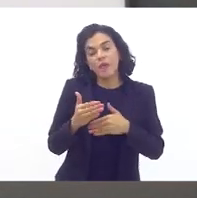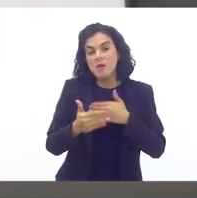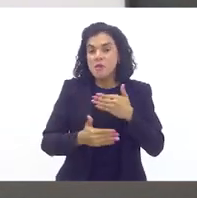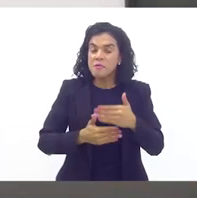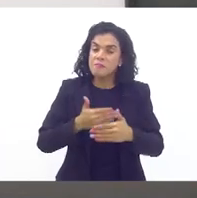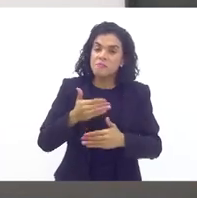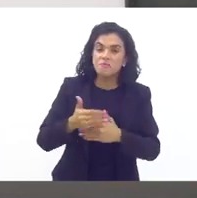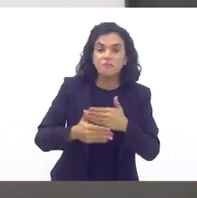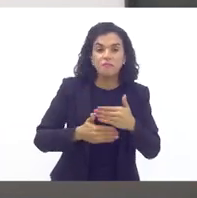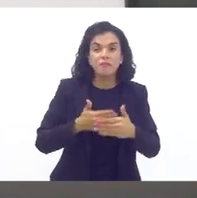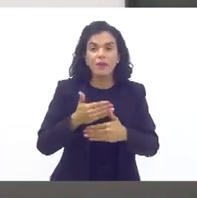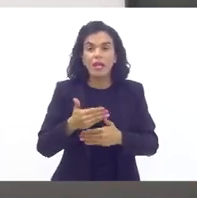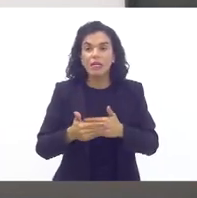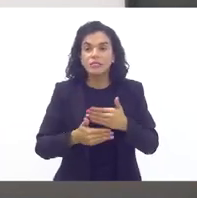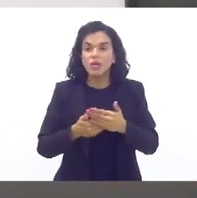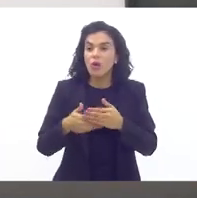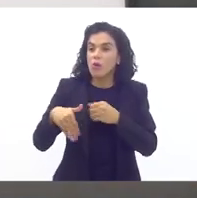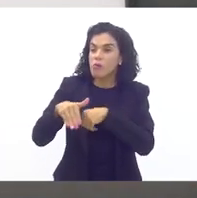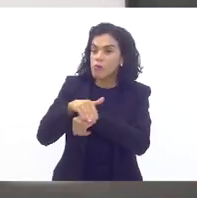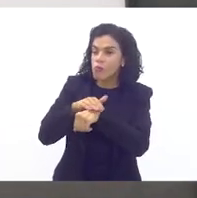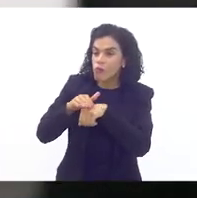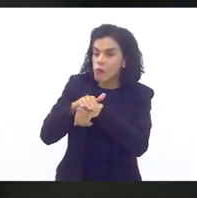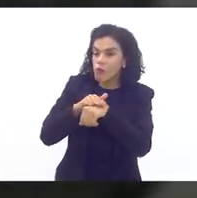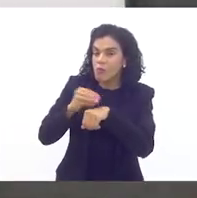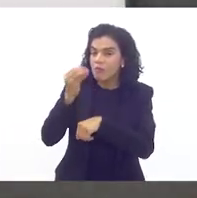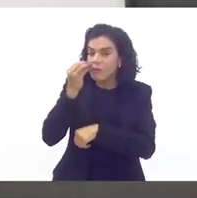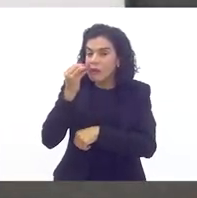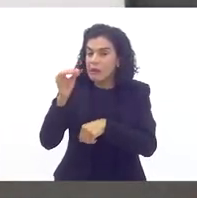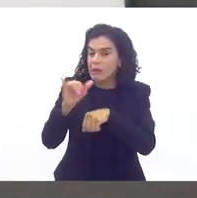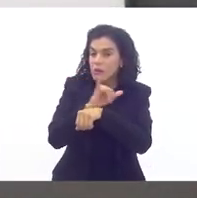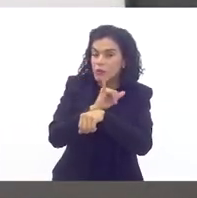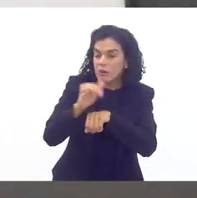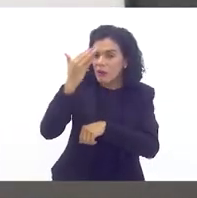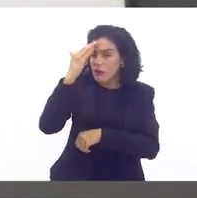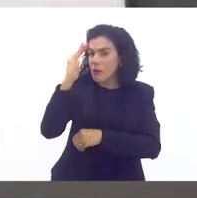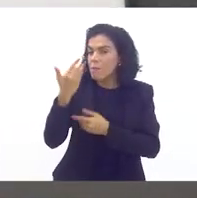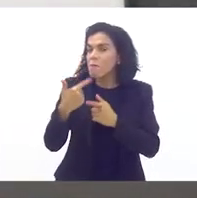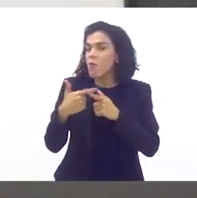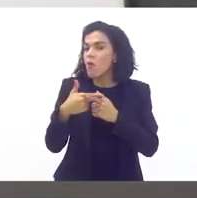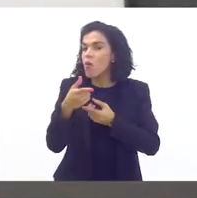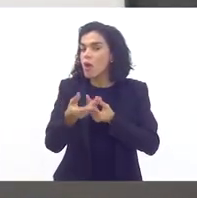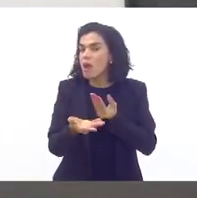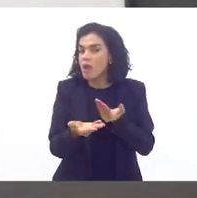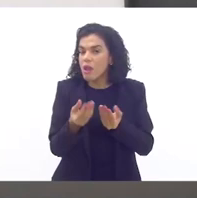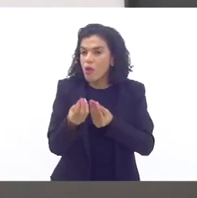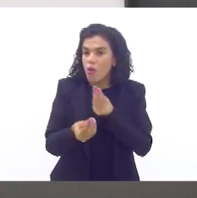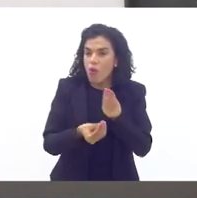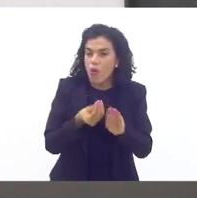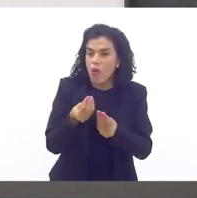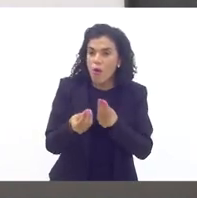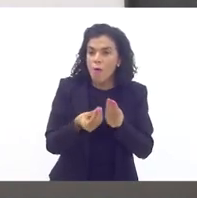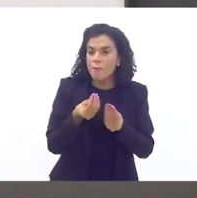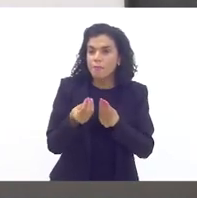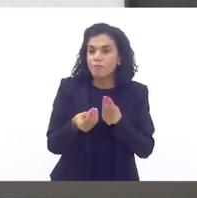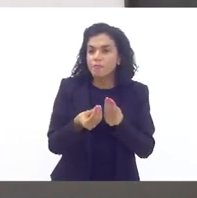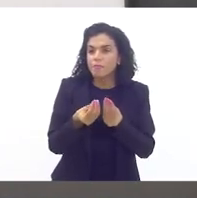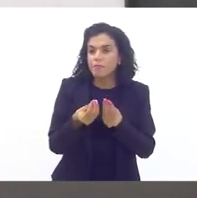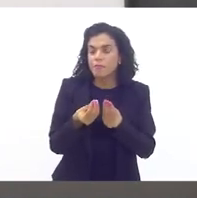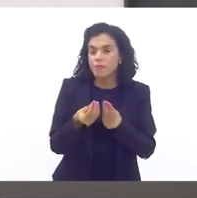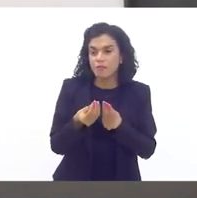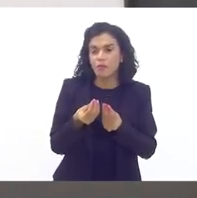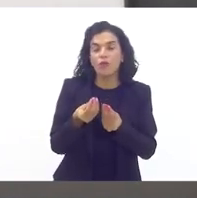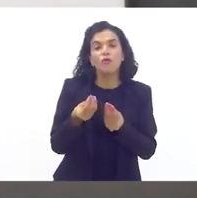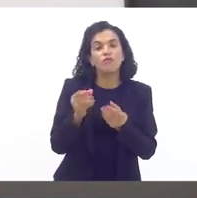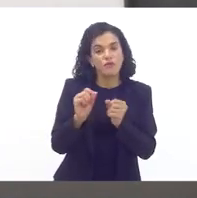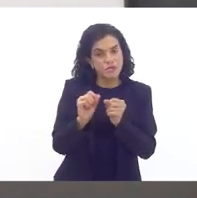nós começamos a fazer várias conversas tentando entender do que se tratava. Chegamos a fazer uma